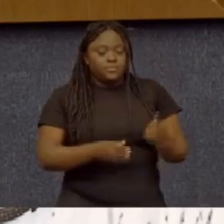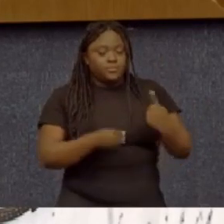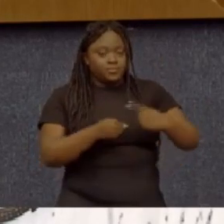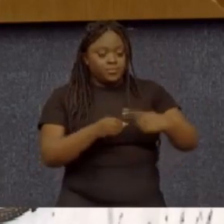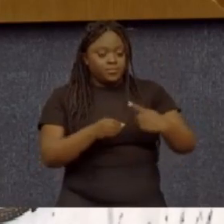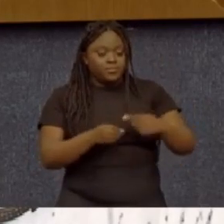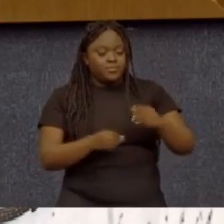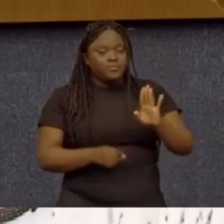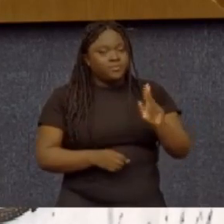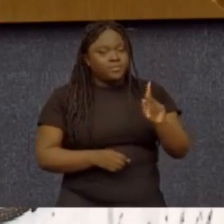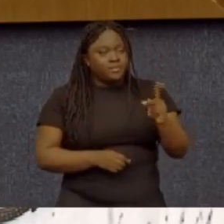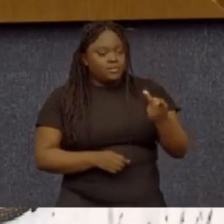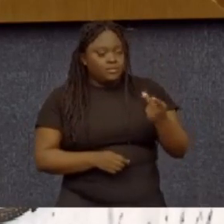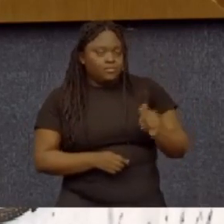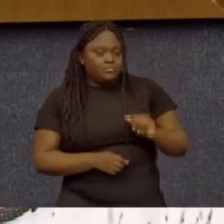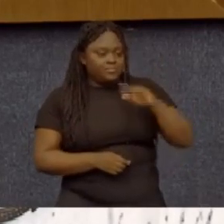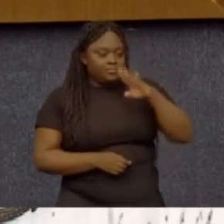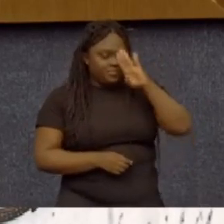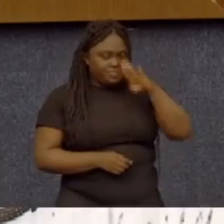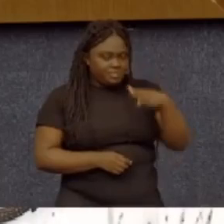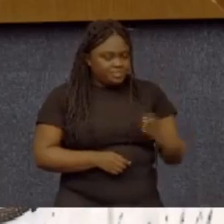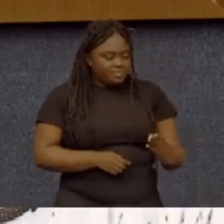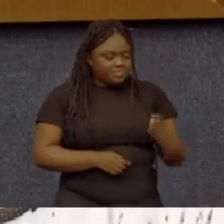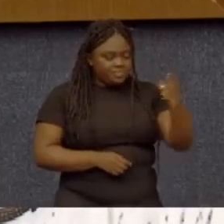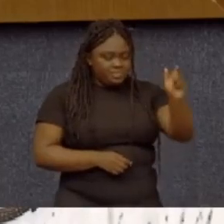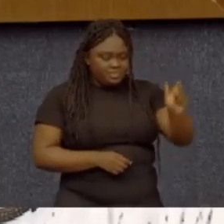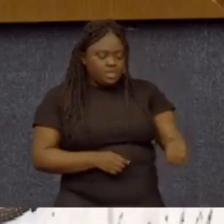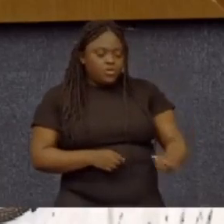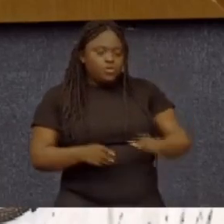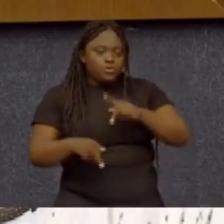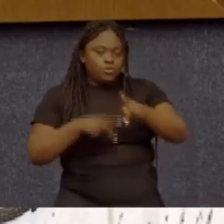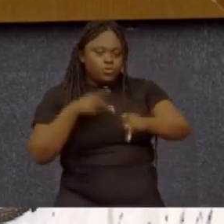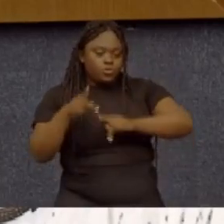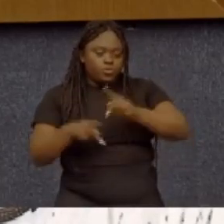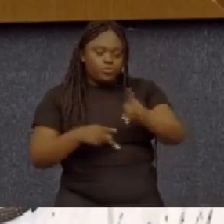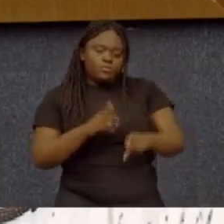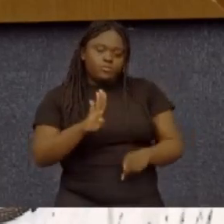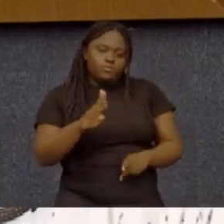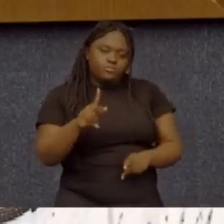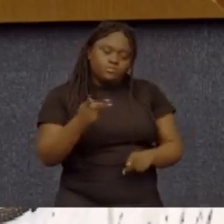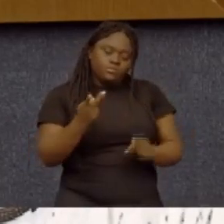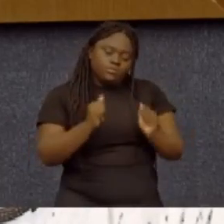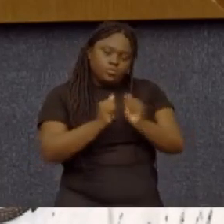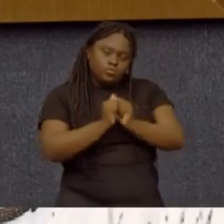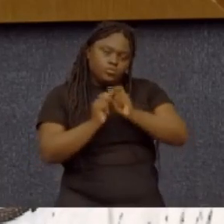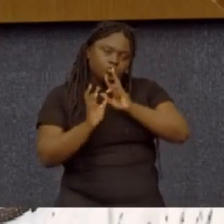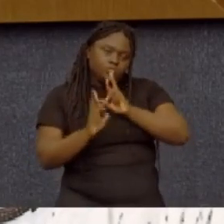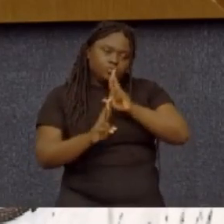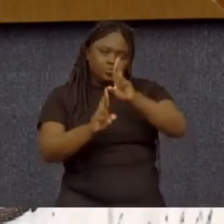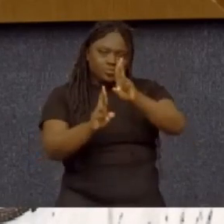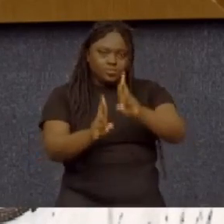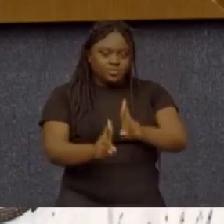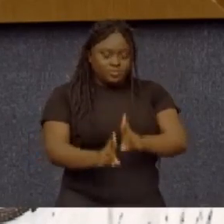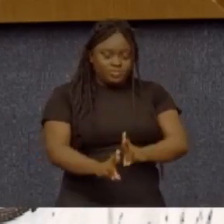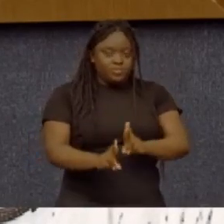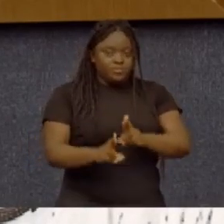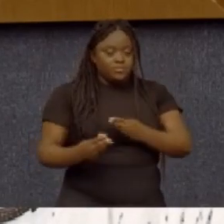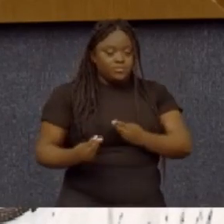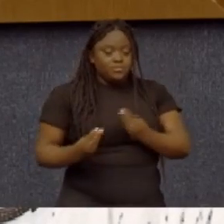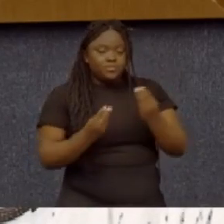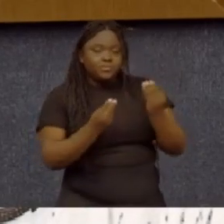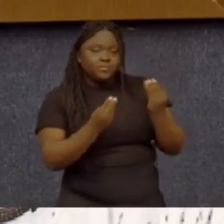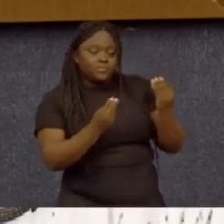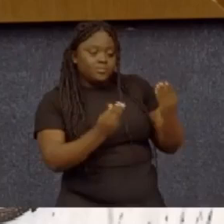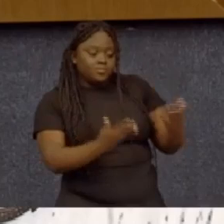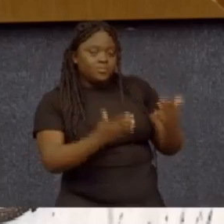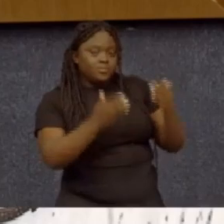Município de Belo Horizonte, honra ao mérito. O povo de Belo Horizonte, por seus representantes,